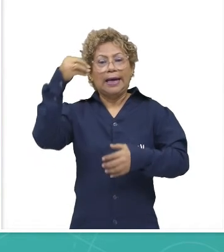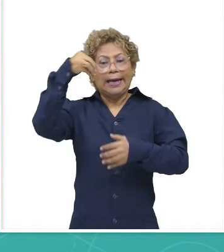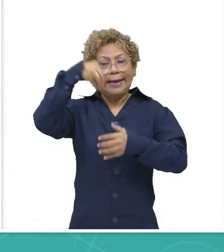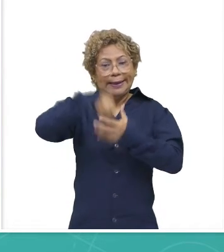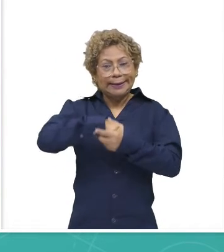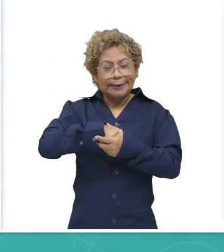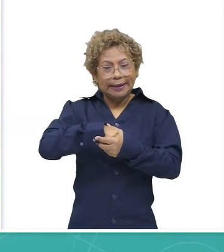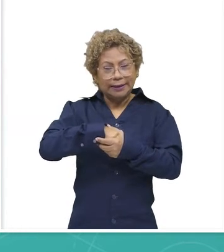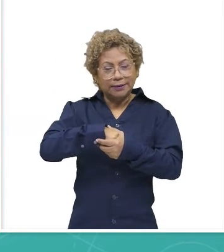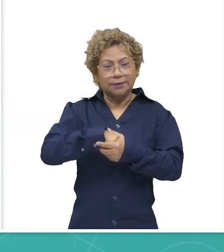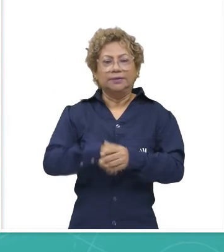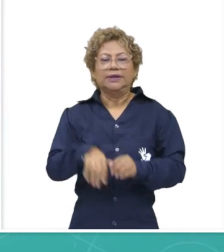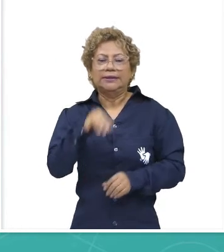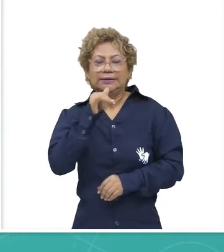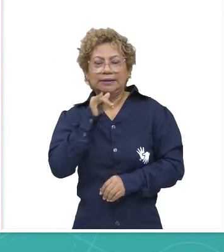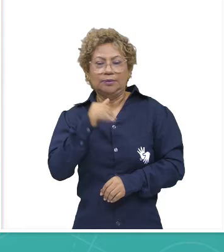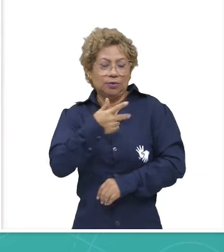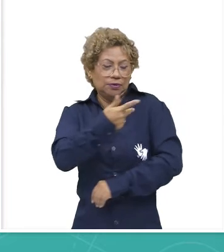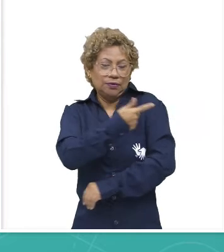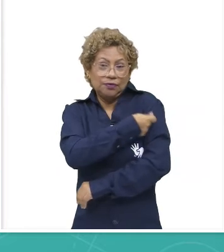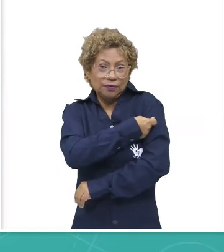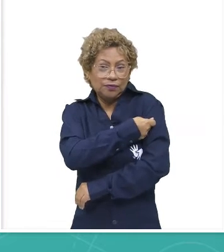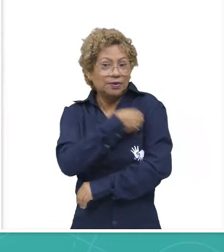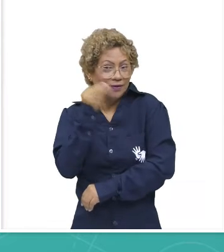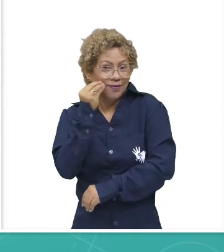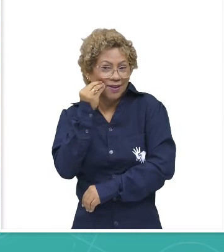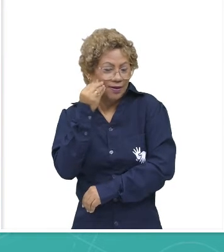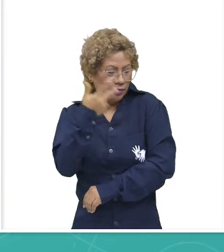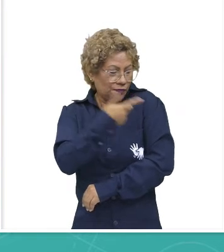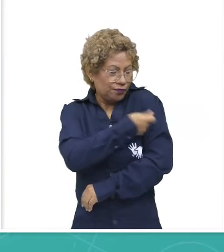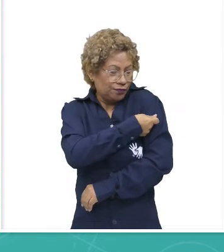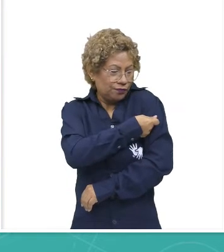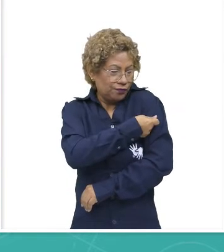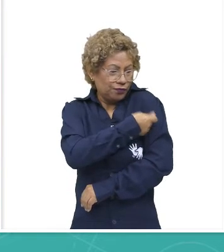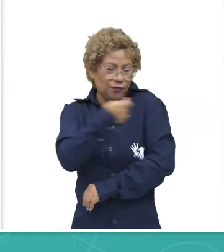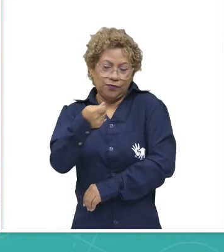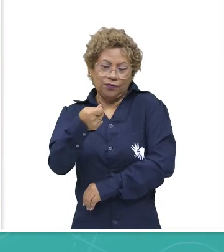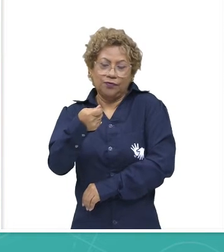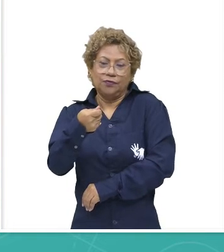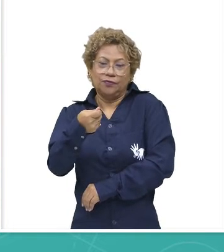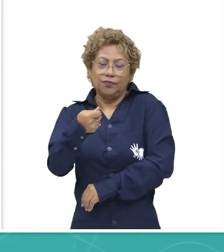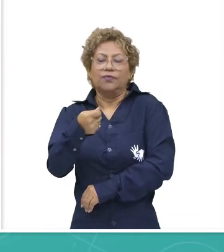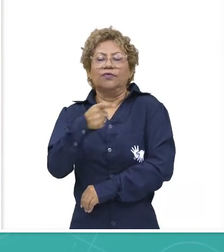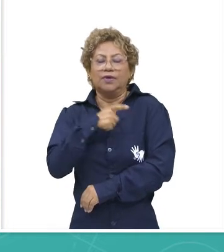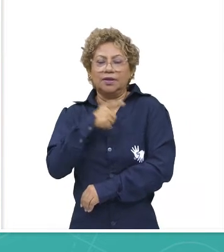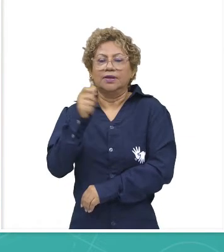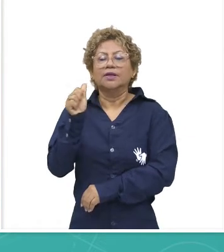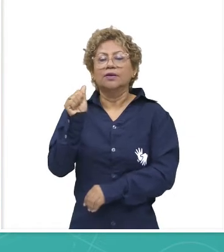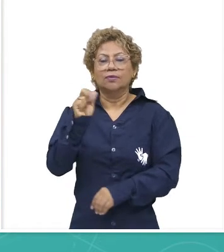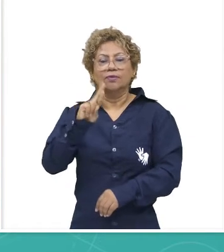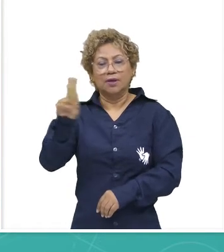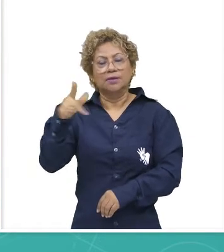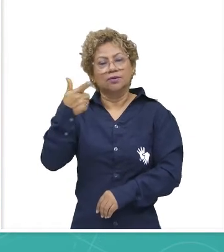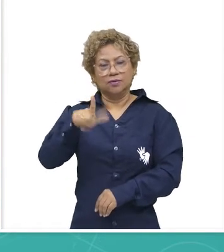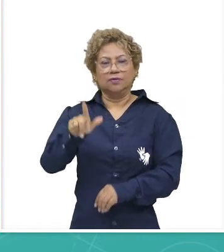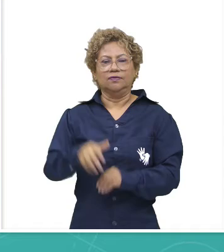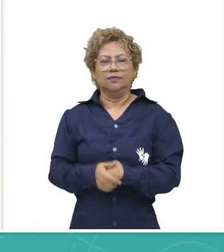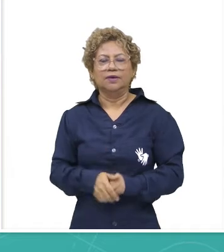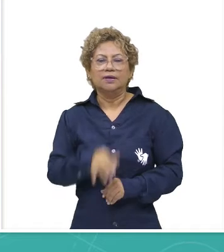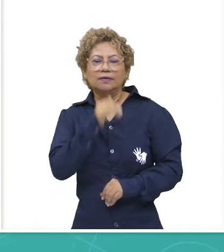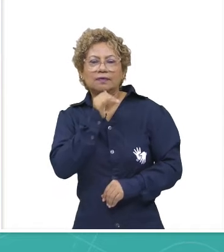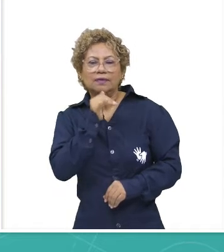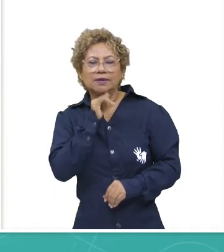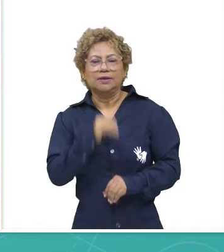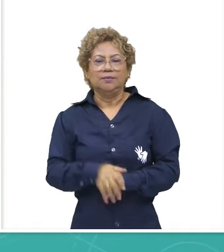antes, a gente viu que apertou, ele comprimiu, soltou, ele vai voltar ao que ele ocupava antes. Então, olha aí o exemplo,